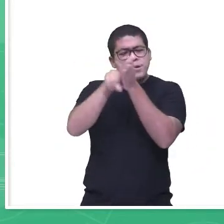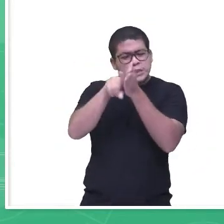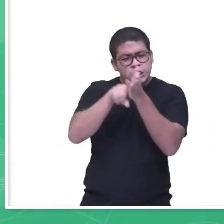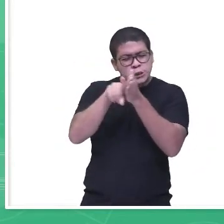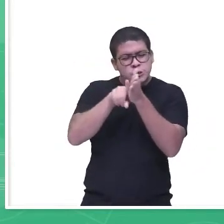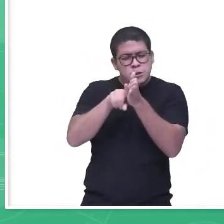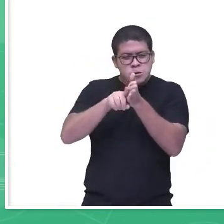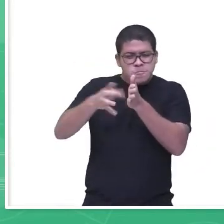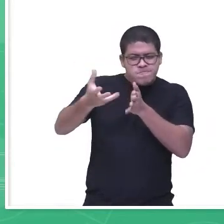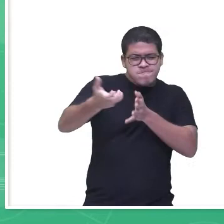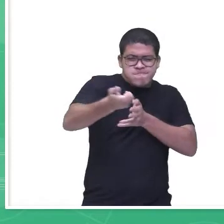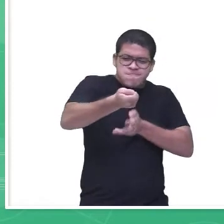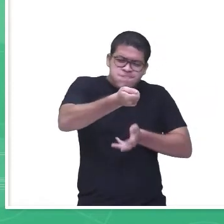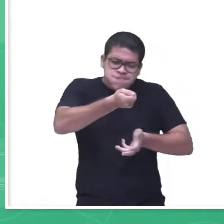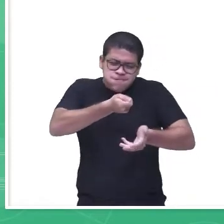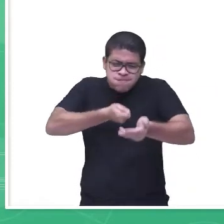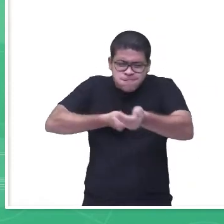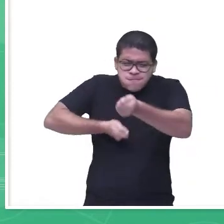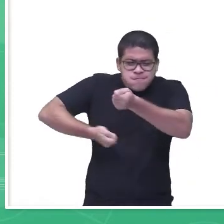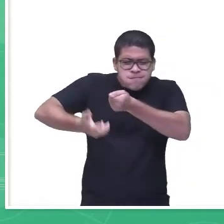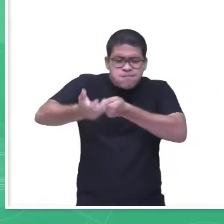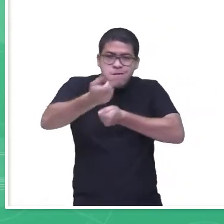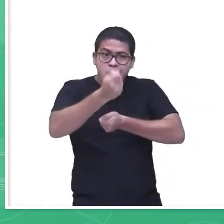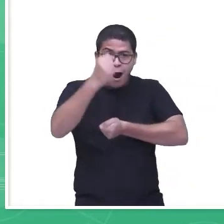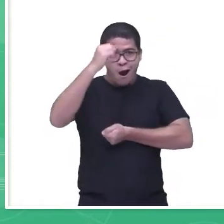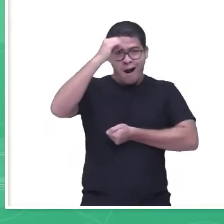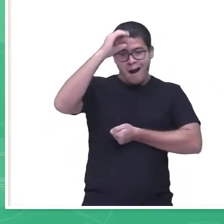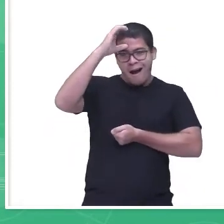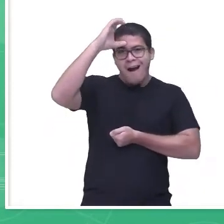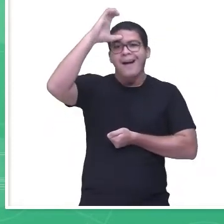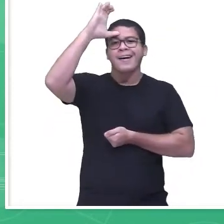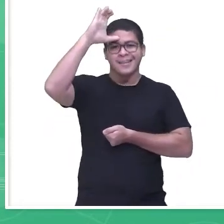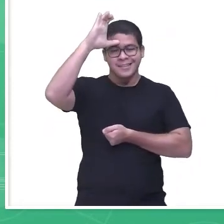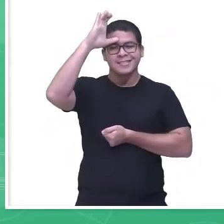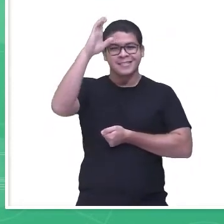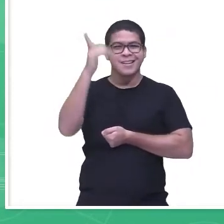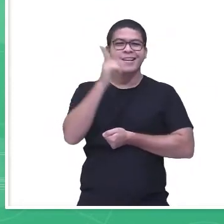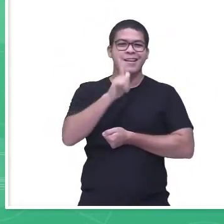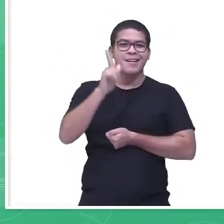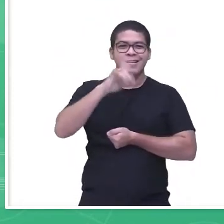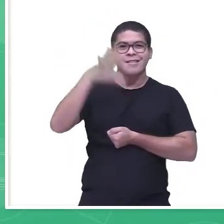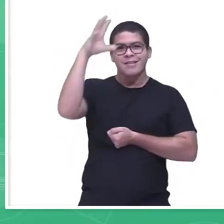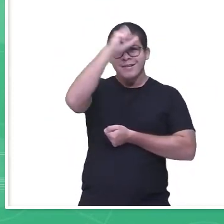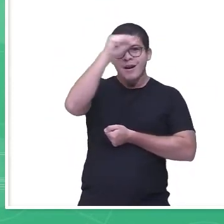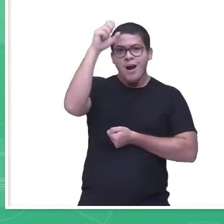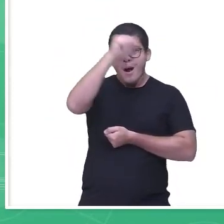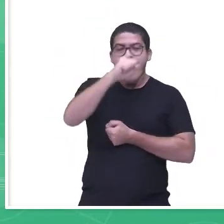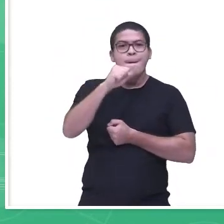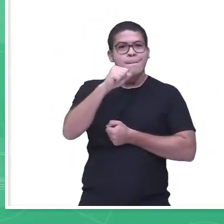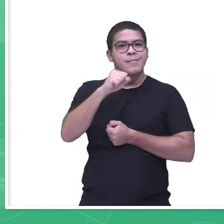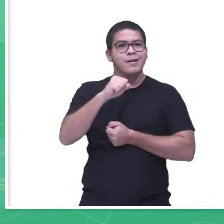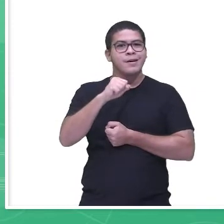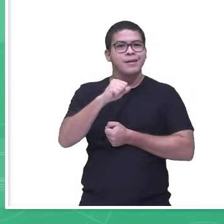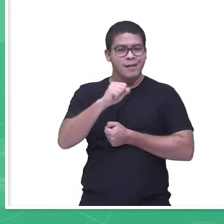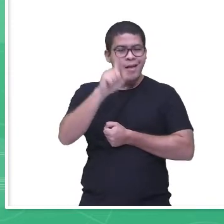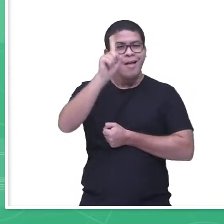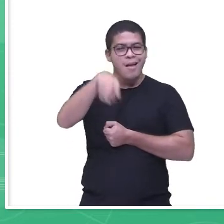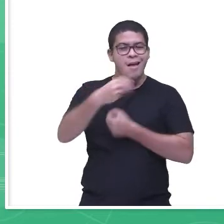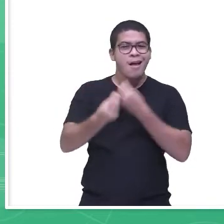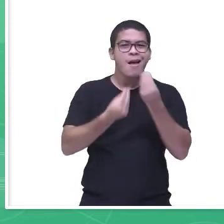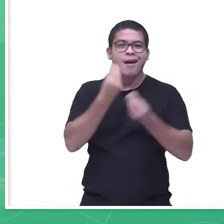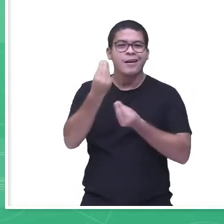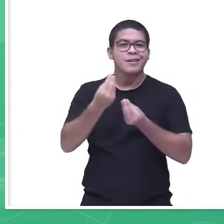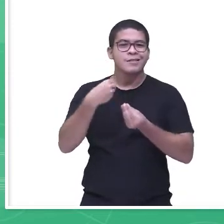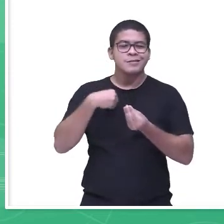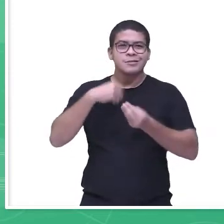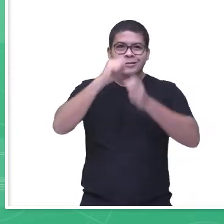que comece a instigar, que comece a tirar, que comece a questionar, que comece a cutucar. Para quê? Para que eu